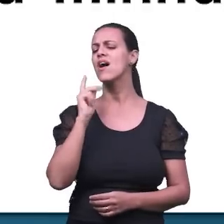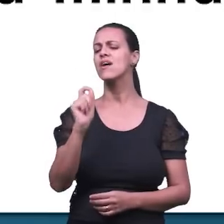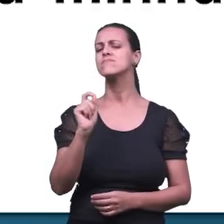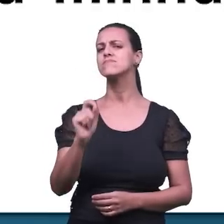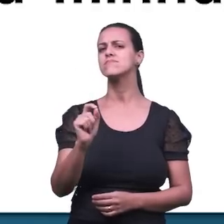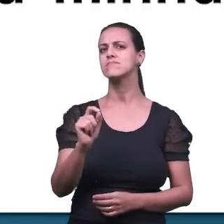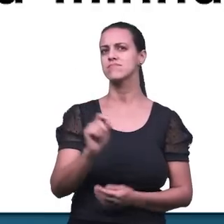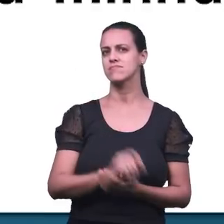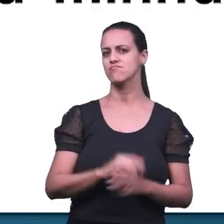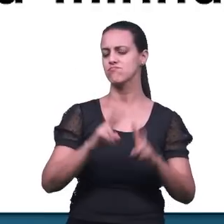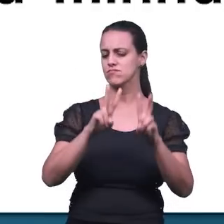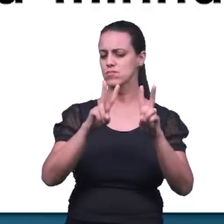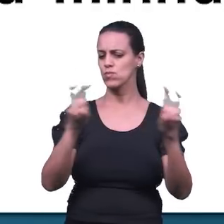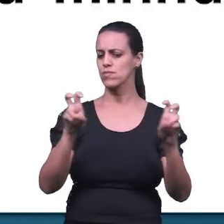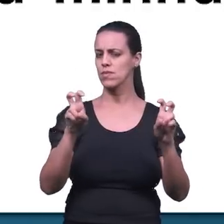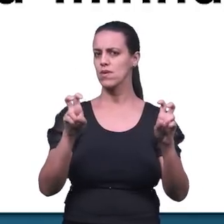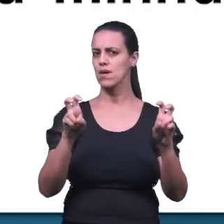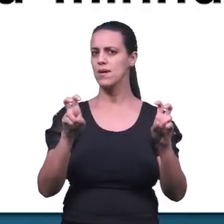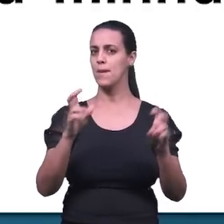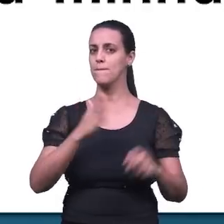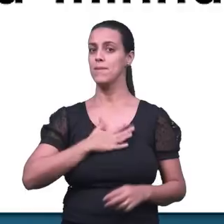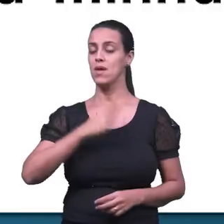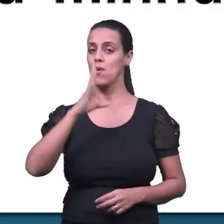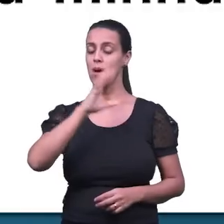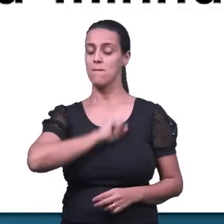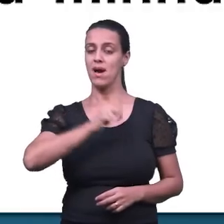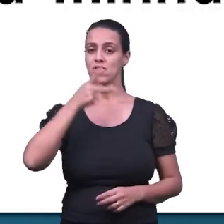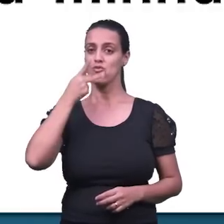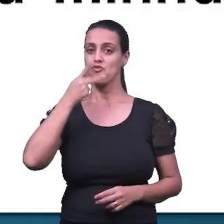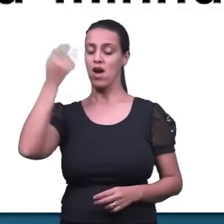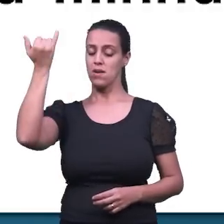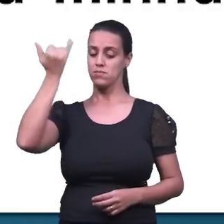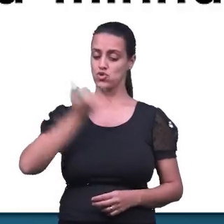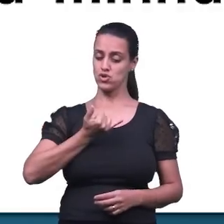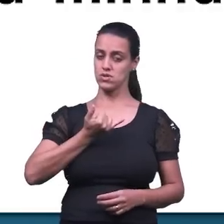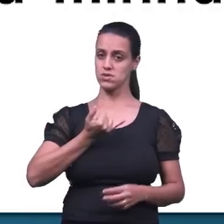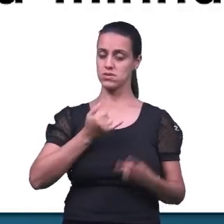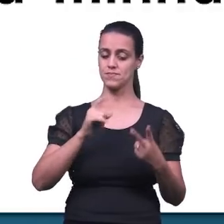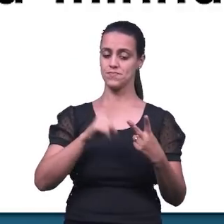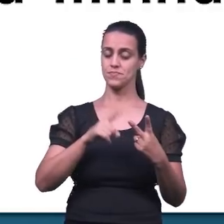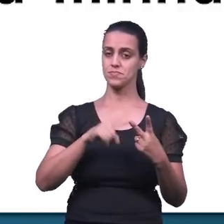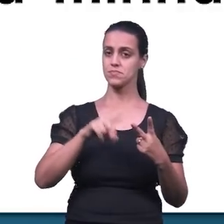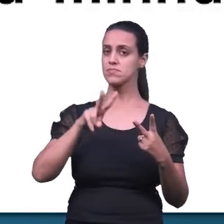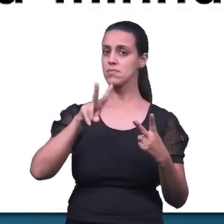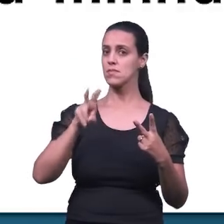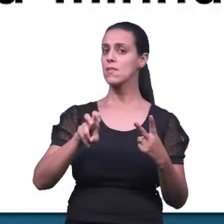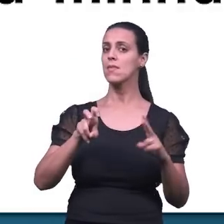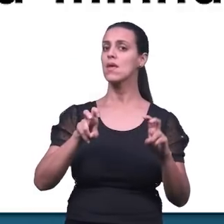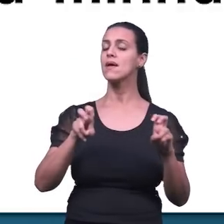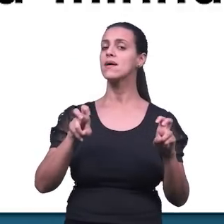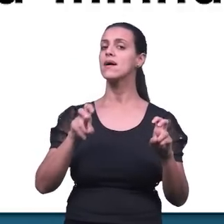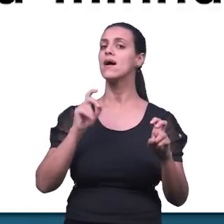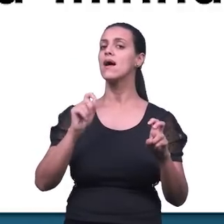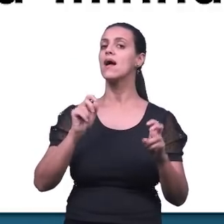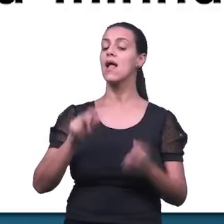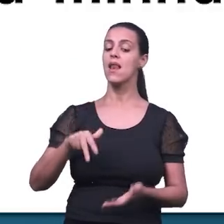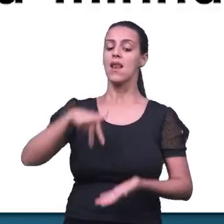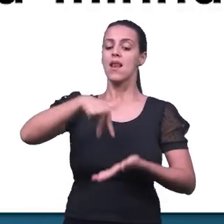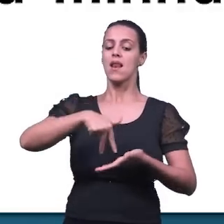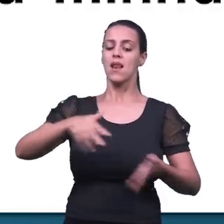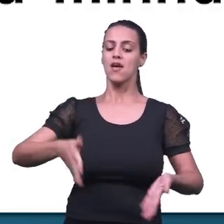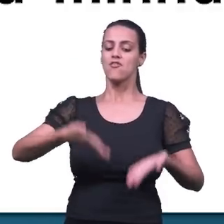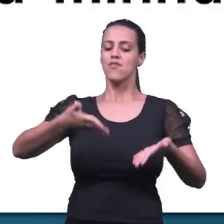falando nas seguintes expressões? O meu amado fala e me diz, e a expressão, levanta-te, amiga